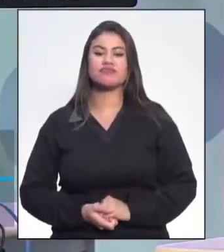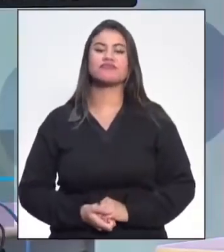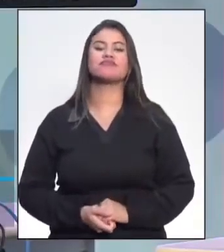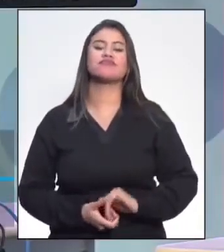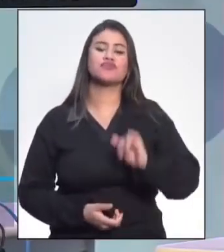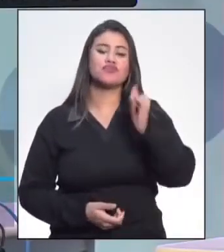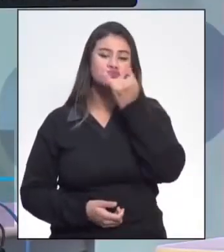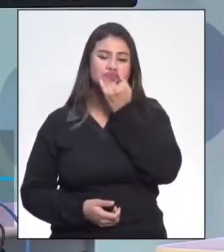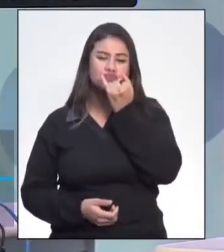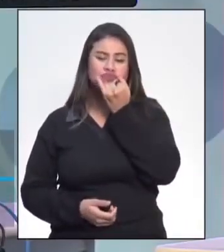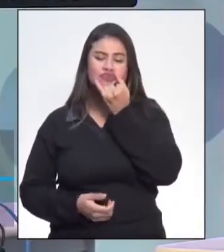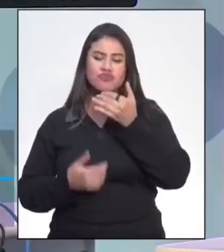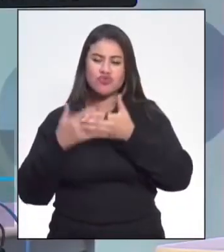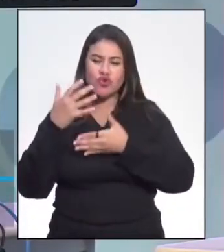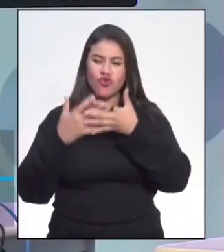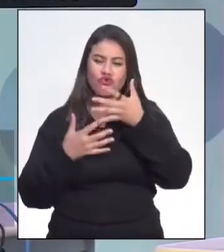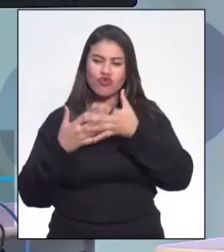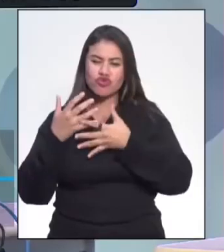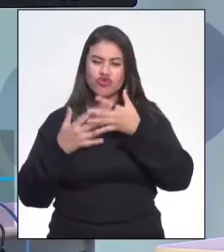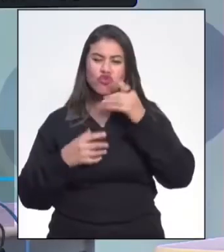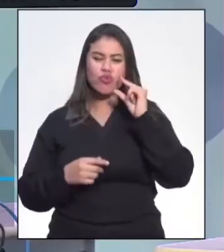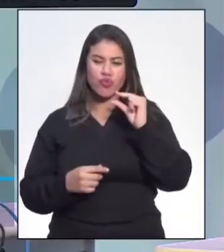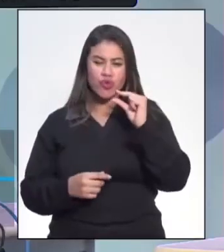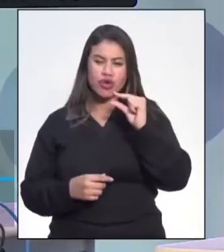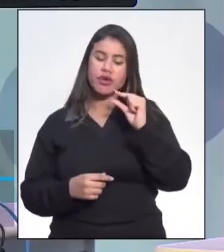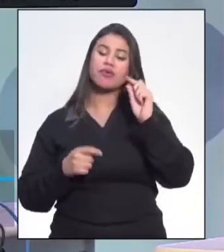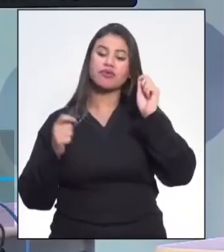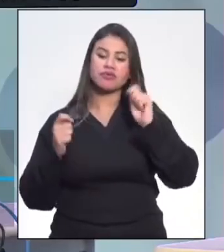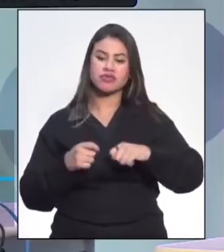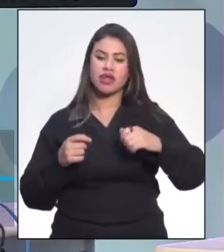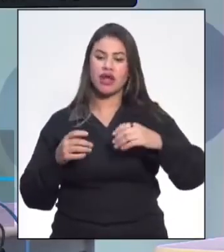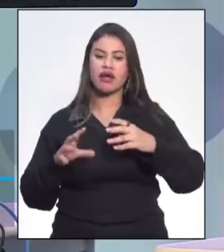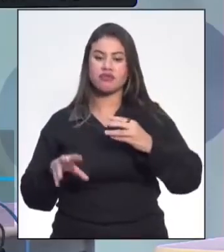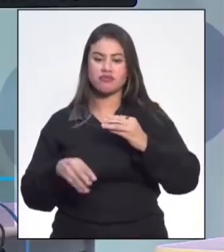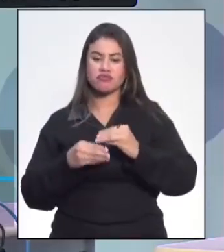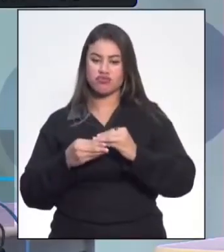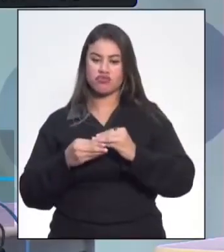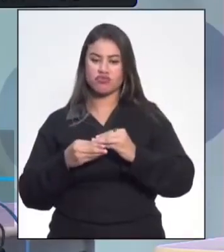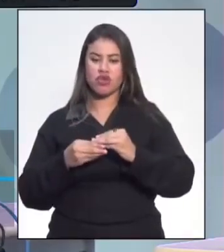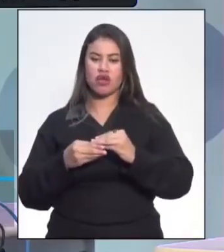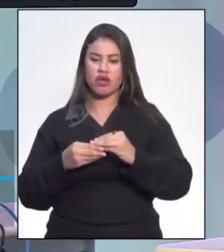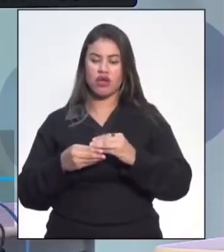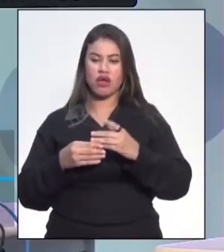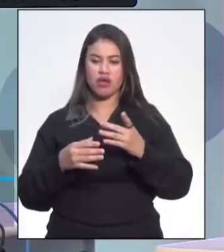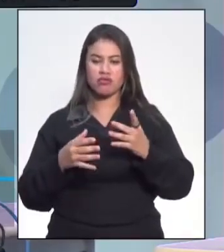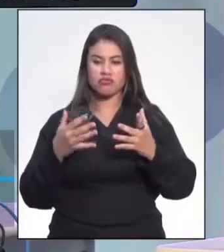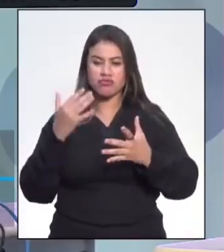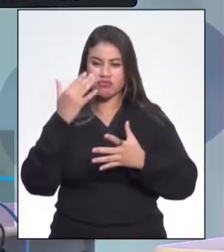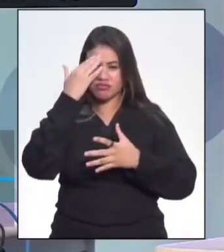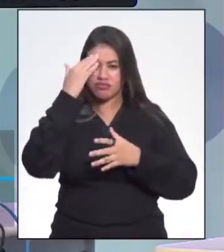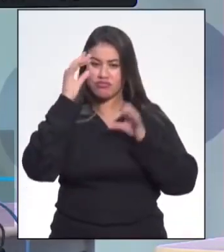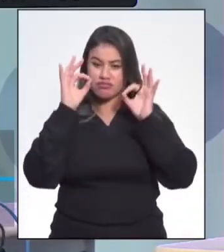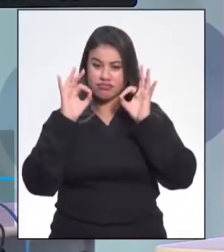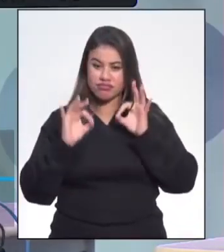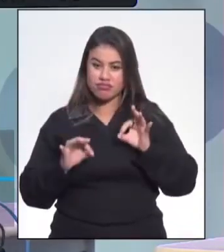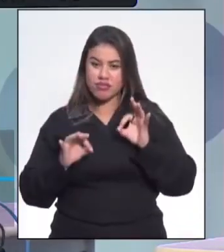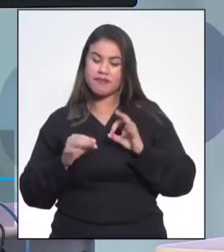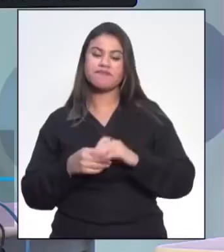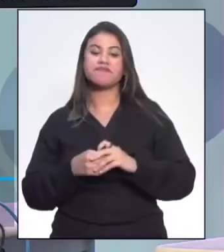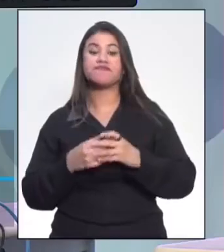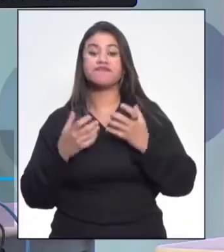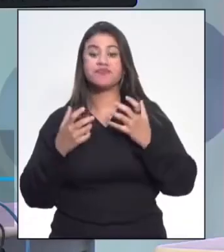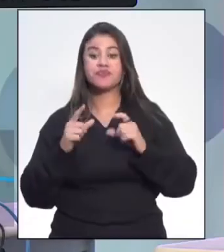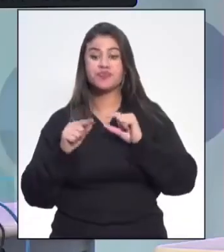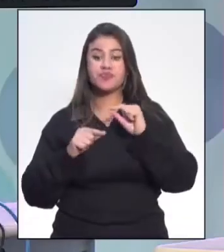acabei aqui me confundindo um pouquinho, mas vamos retomar um pouquinho aqui para a gente localizar para quem não acabou pegando. Ele quer o